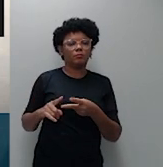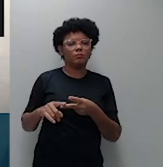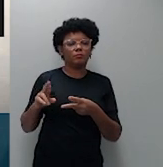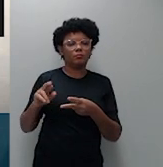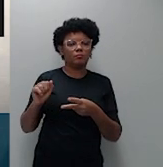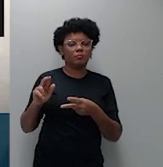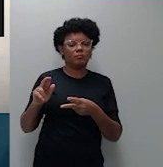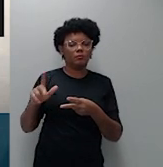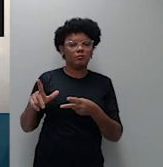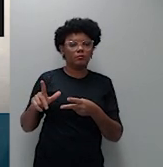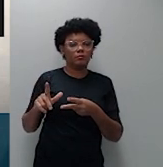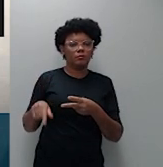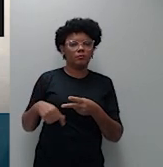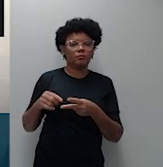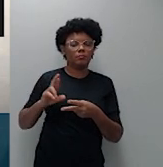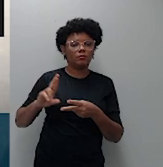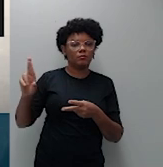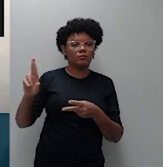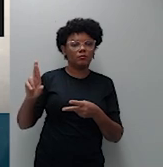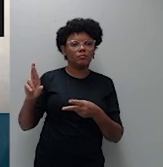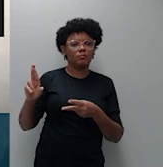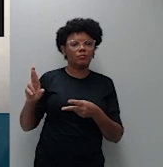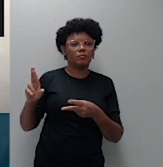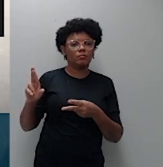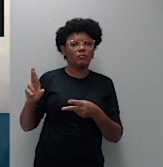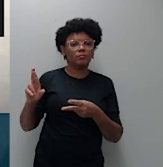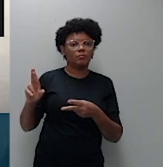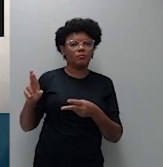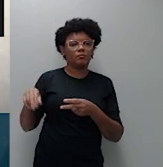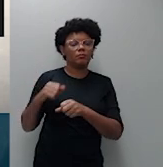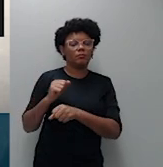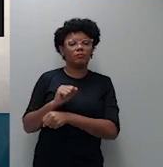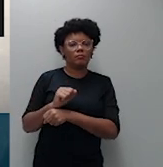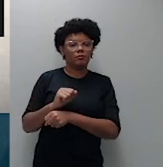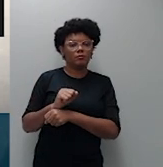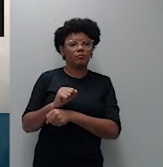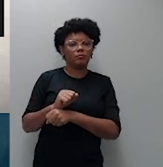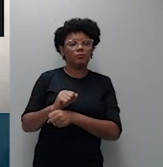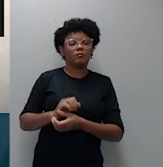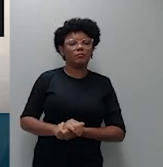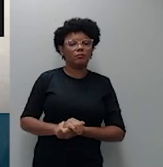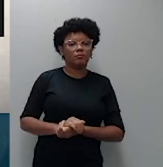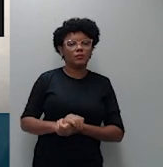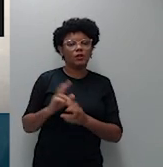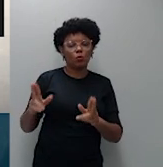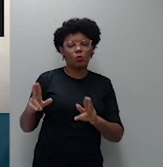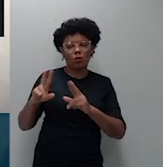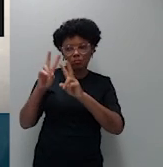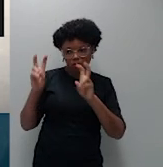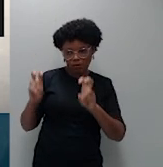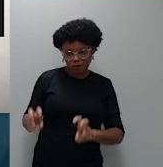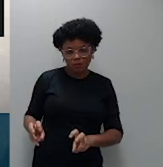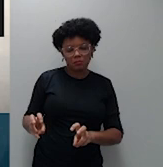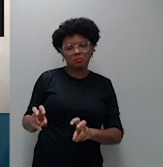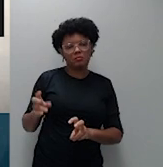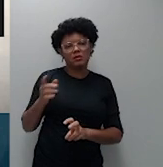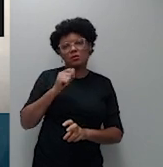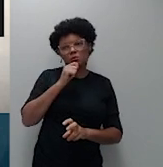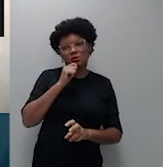sobrancelha eu penso que devemos nós vamos aguardar porque é o mesmo tema ainda não